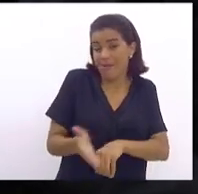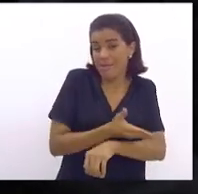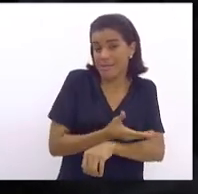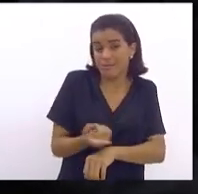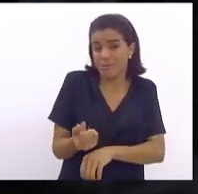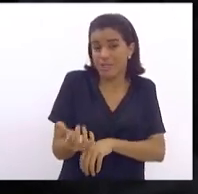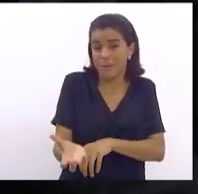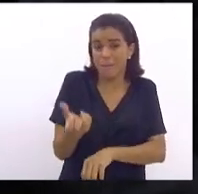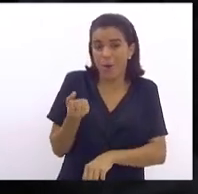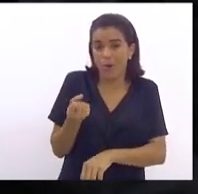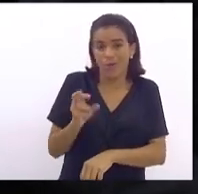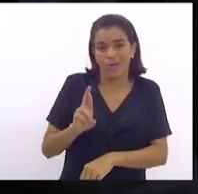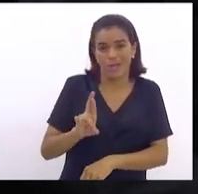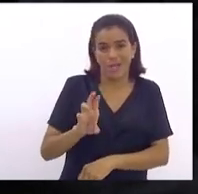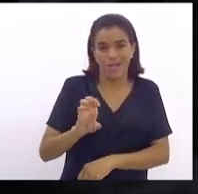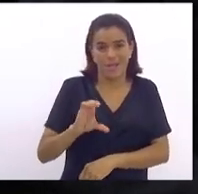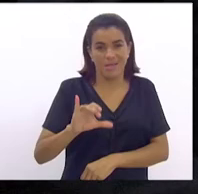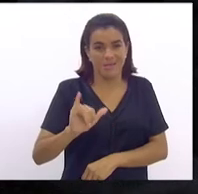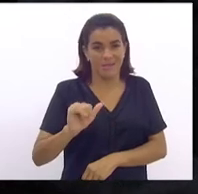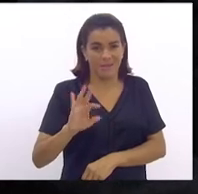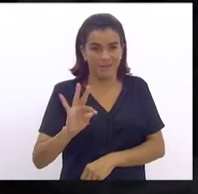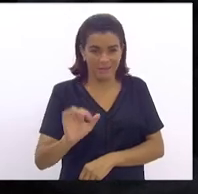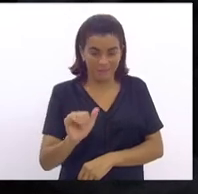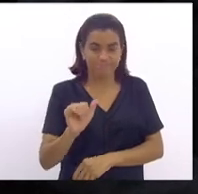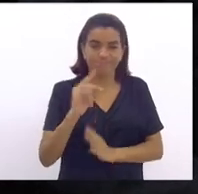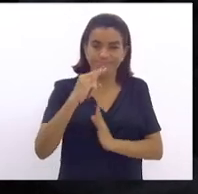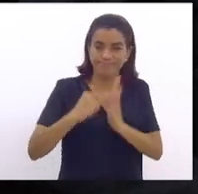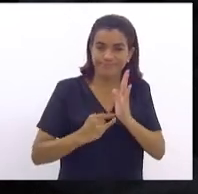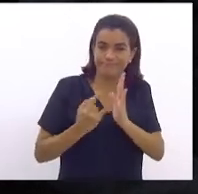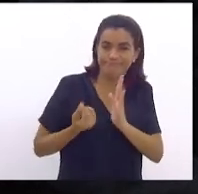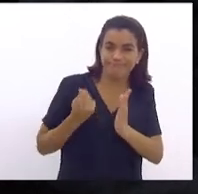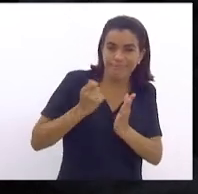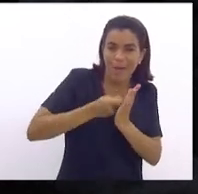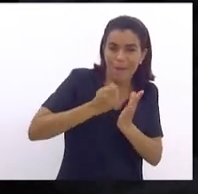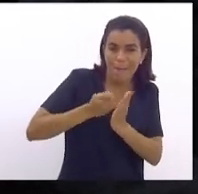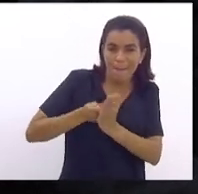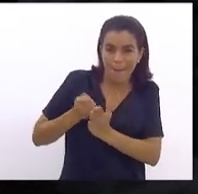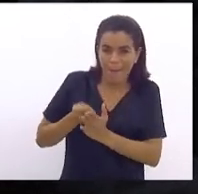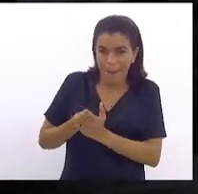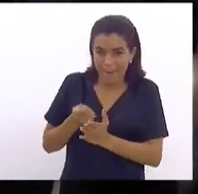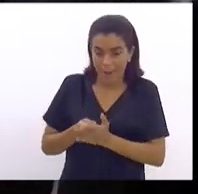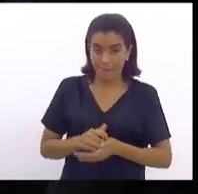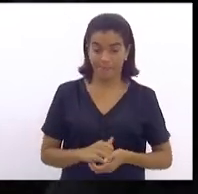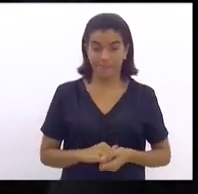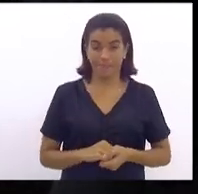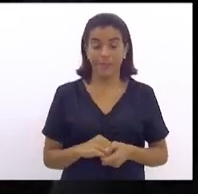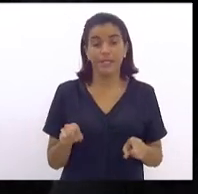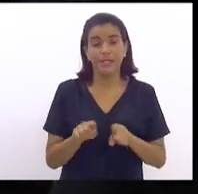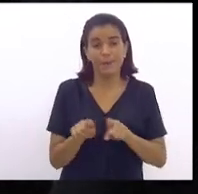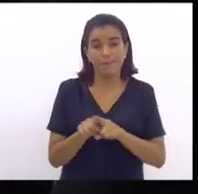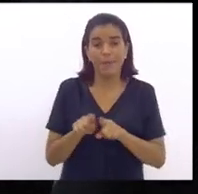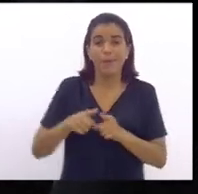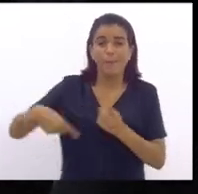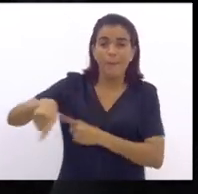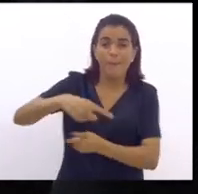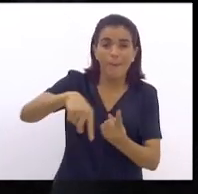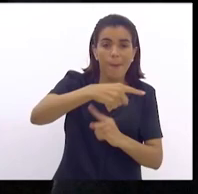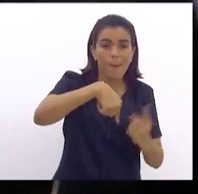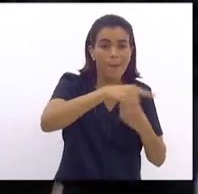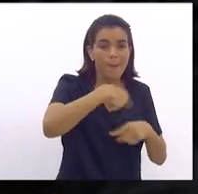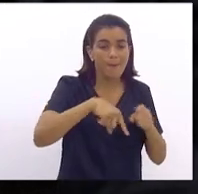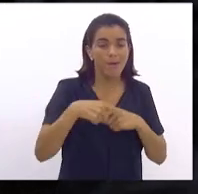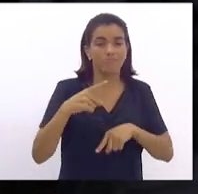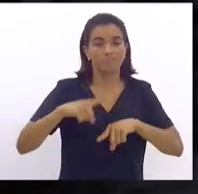Porque ele concentra essa tributação do ICMS em apenas uma etapa da circulação dessas mercadorias, na qual